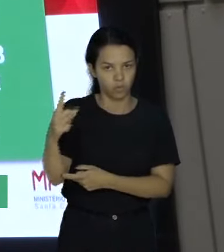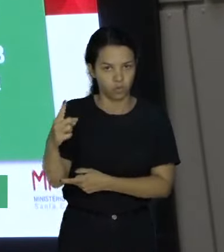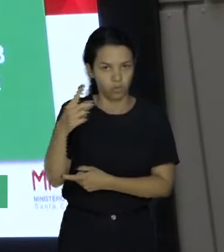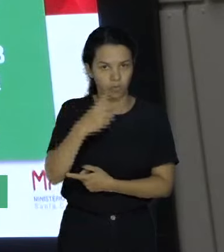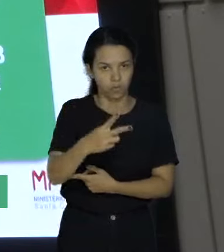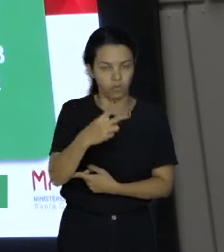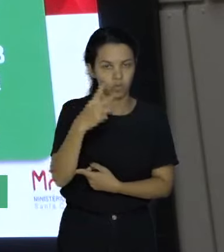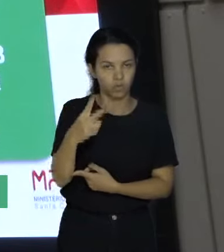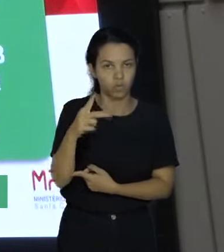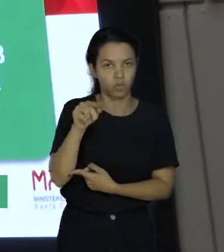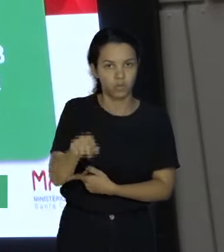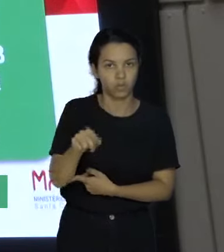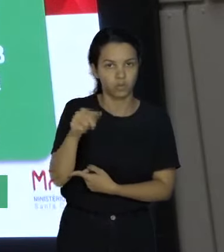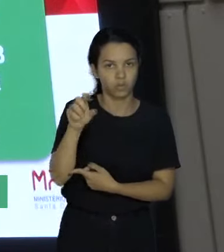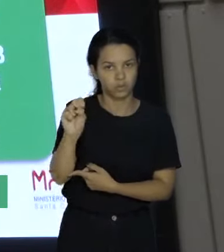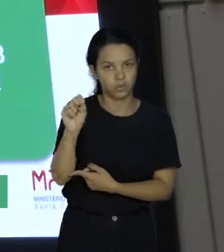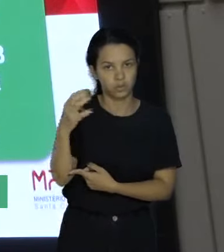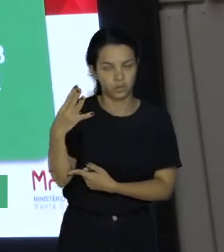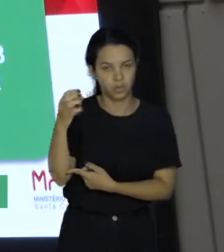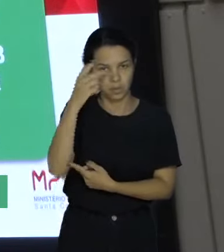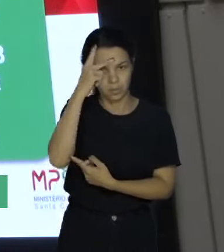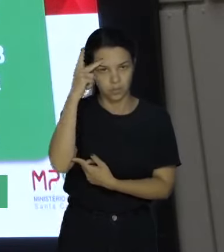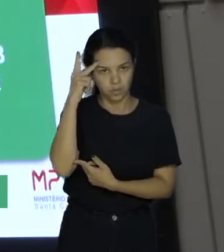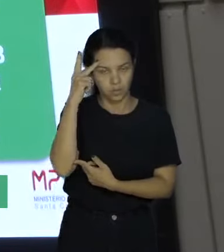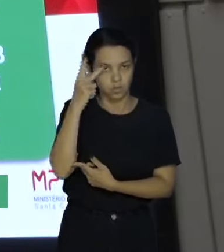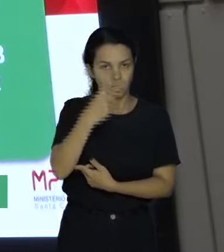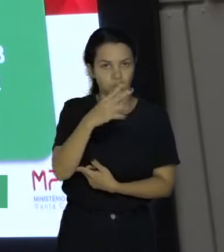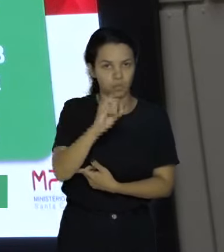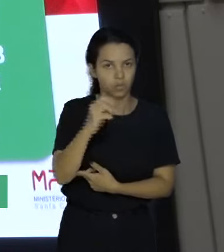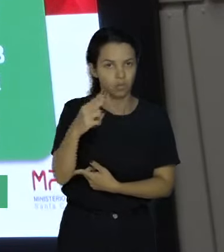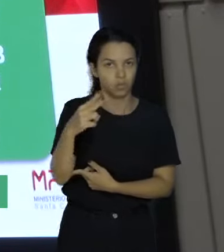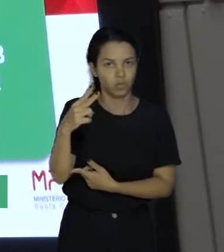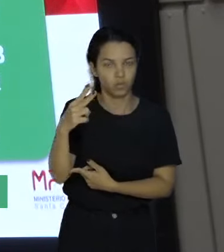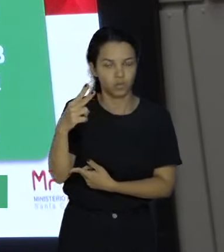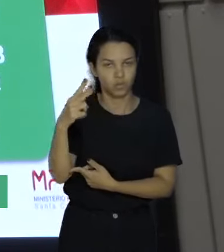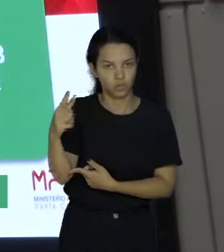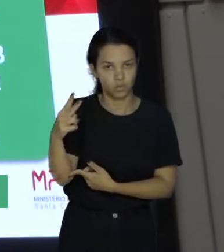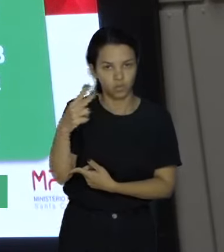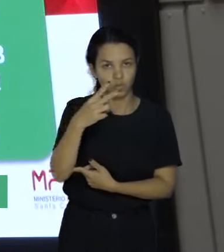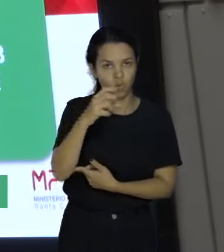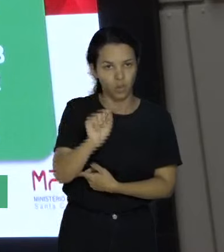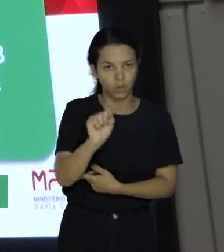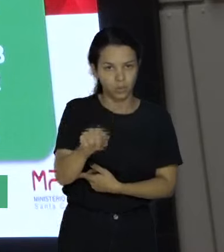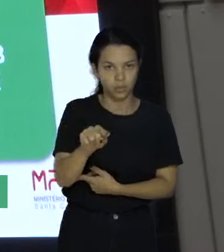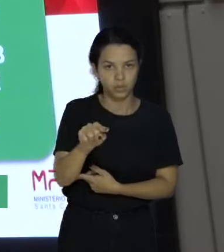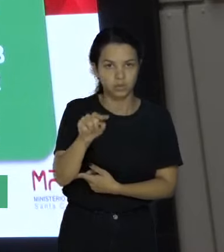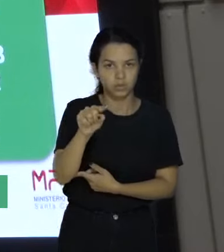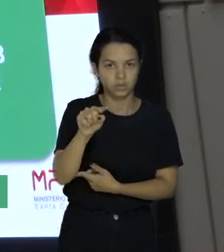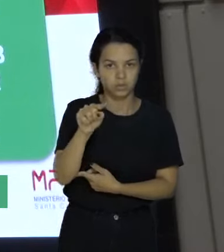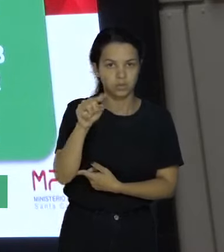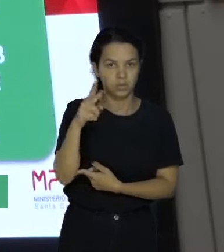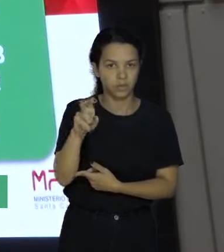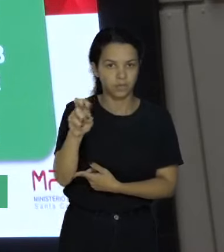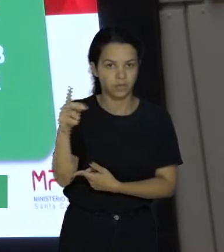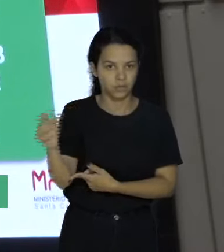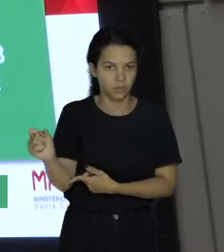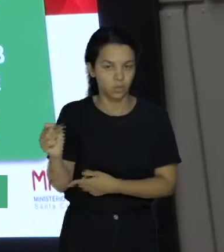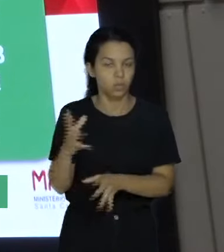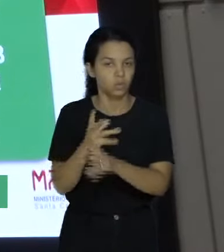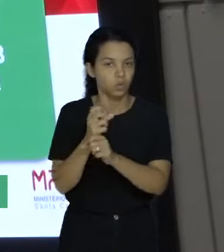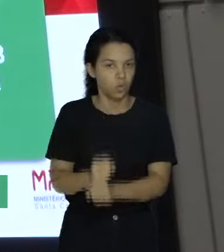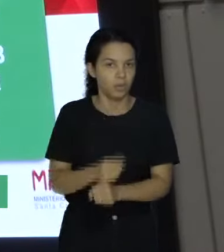pessoas em 2022 25.125 isso somado ao 120 mil